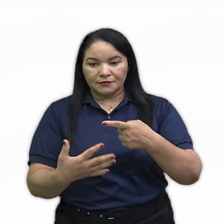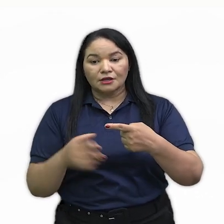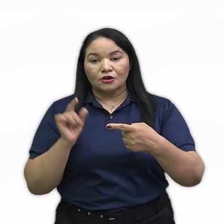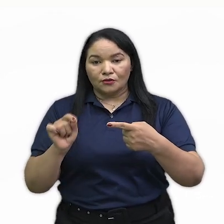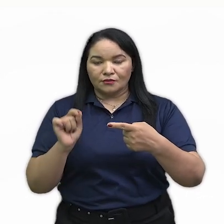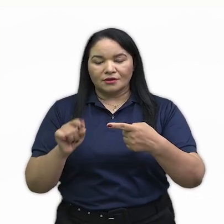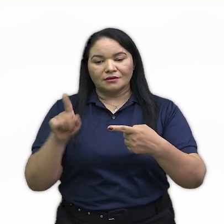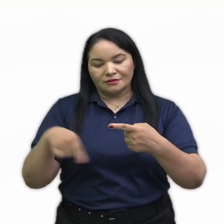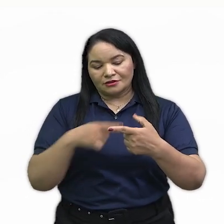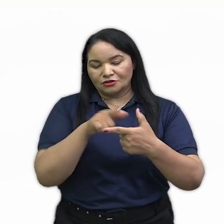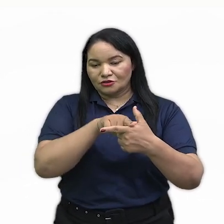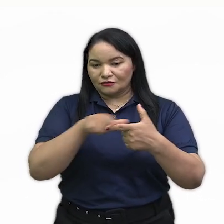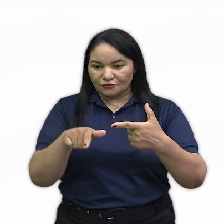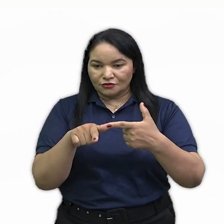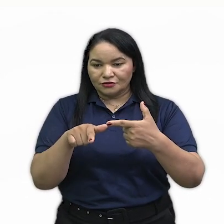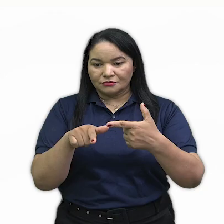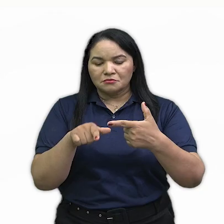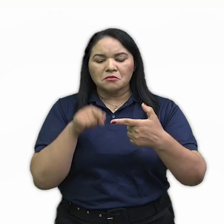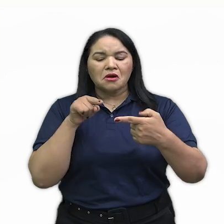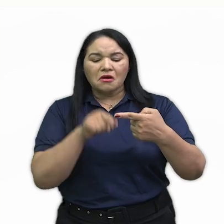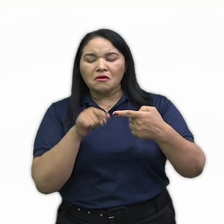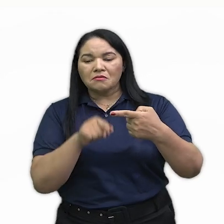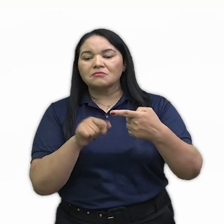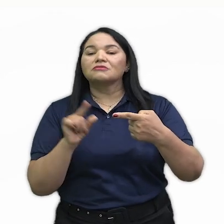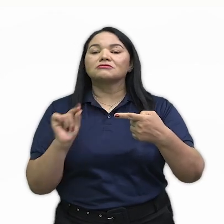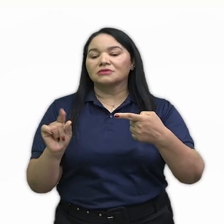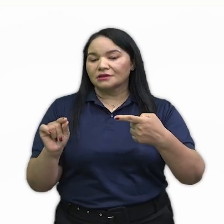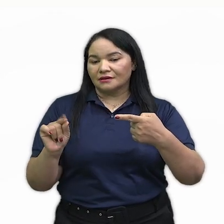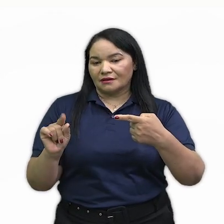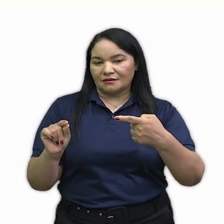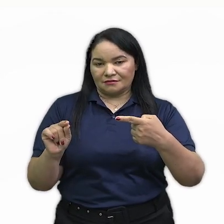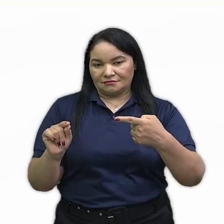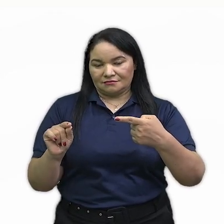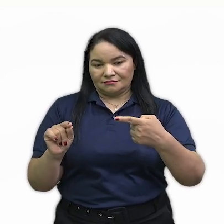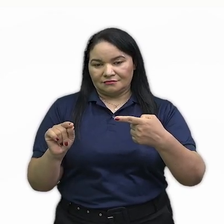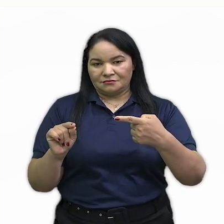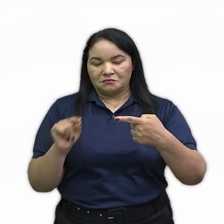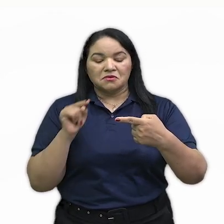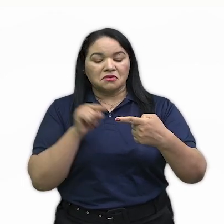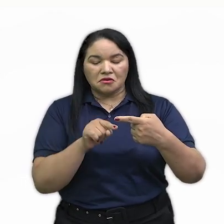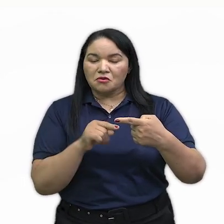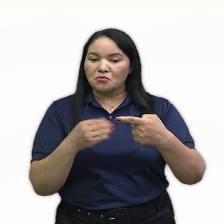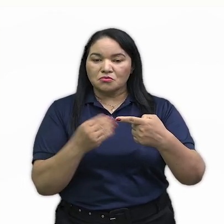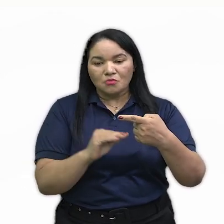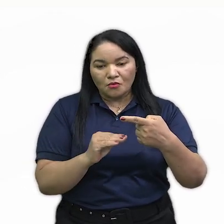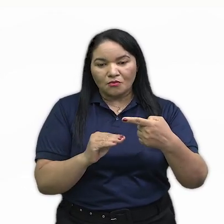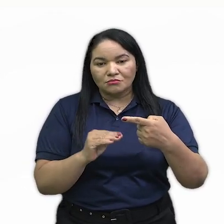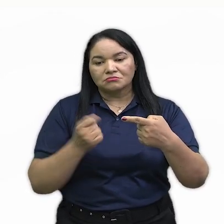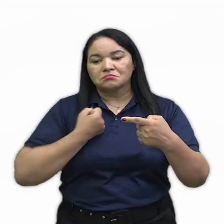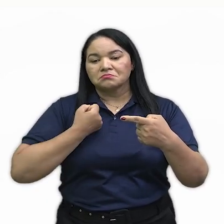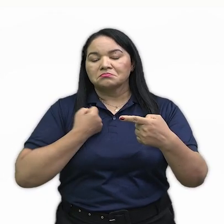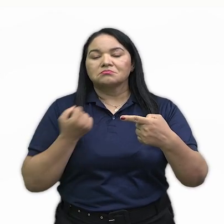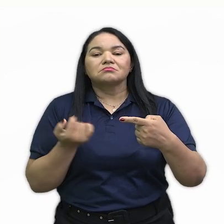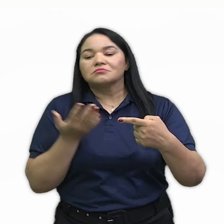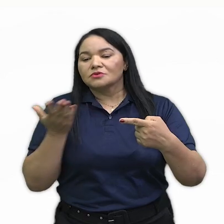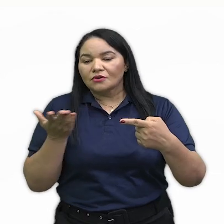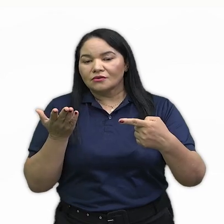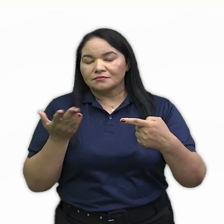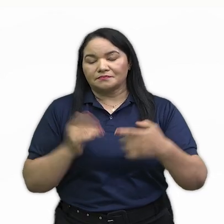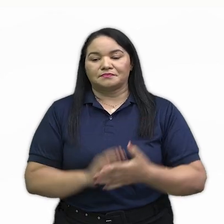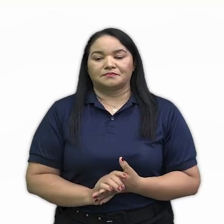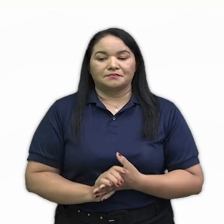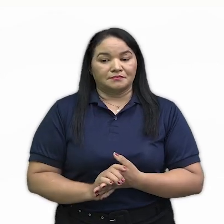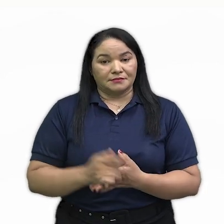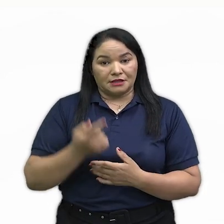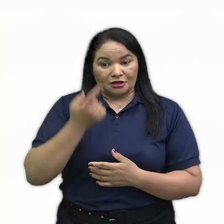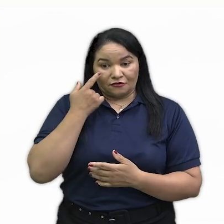vou dividir esse valor por alguém. E quem é ou quem será esse alguém? Basta você verificar aqui,